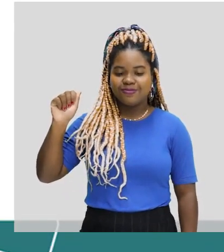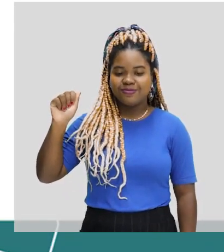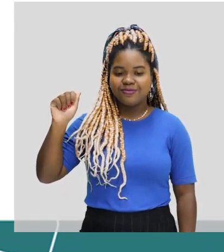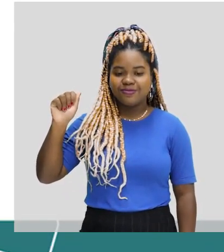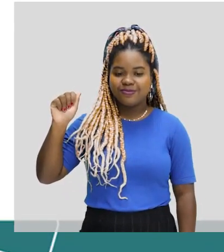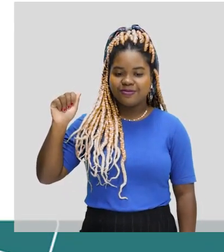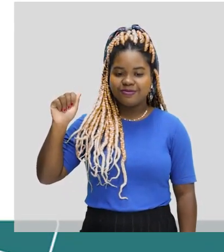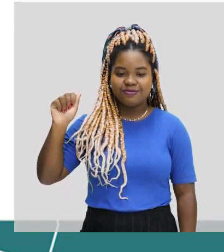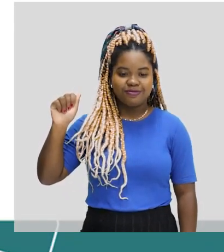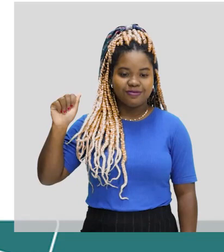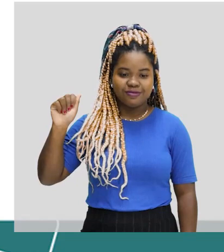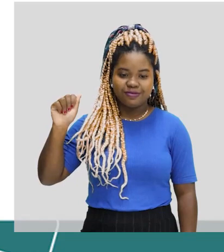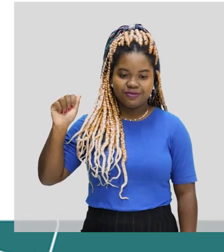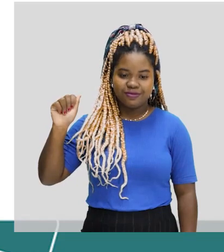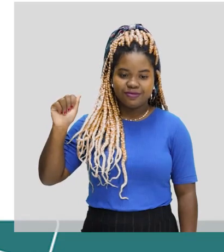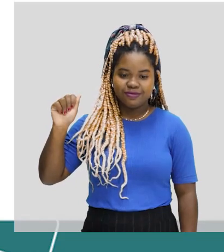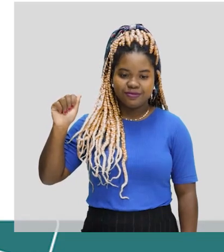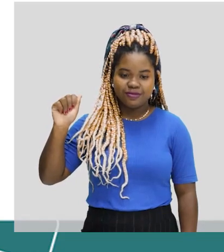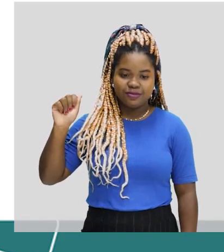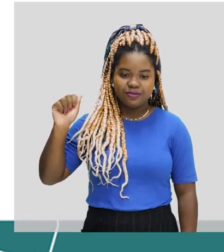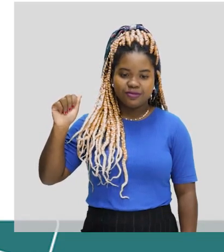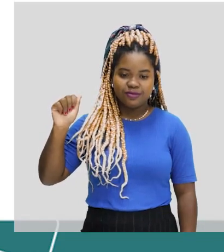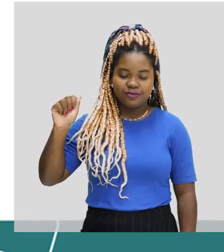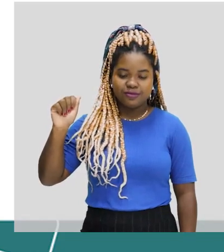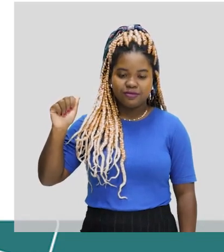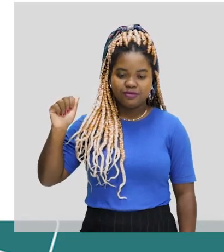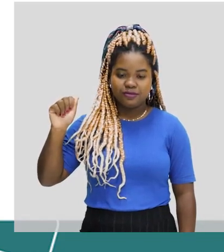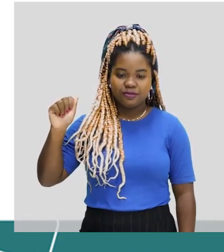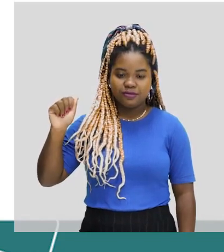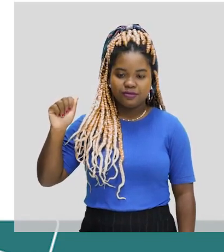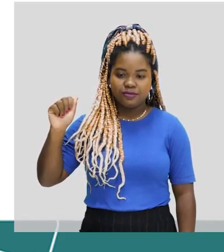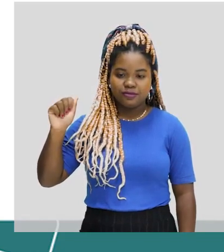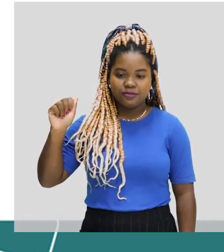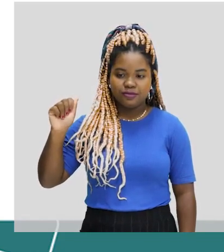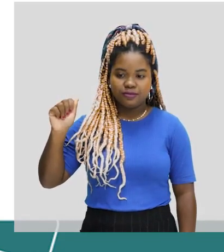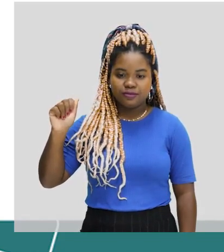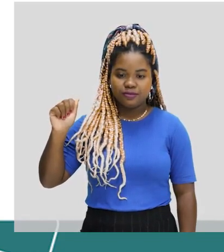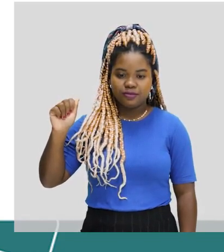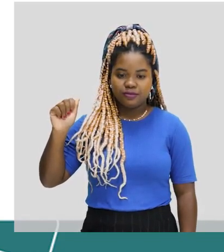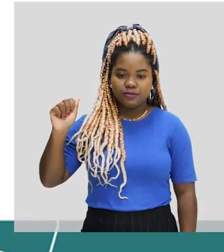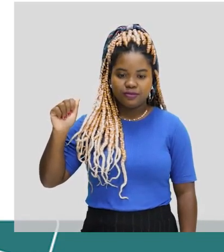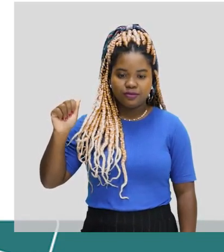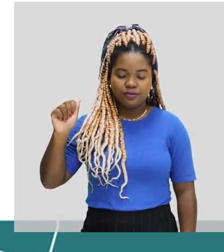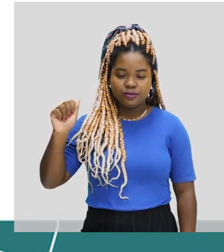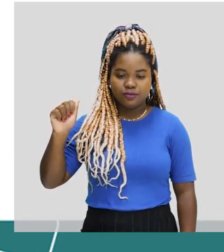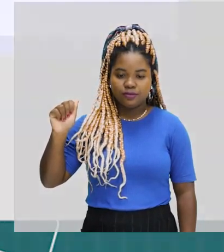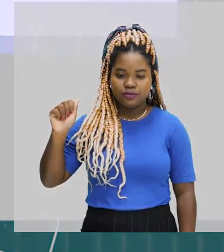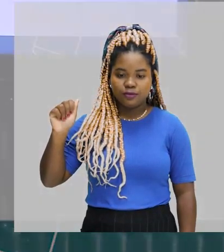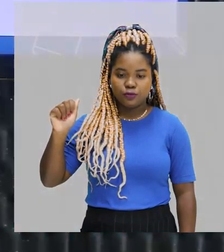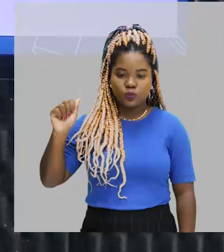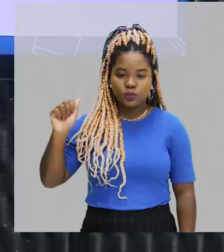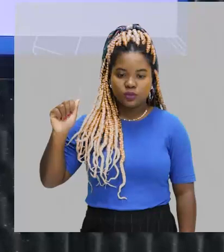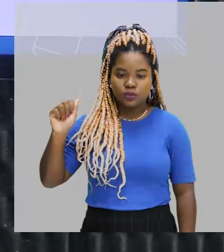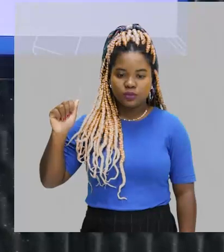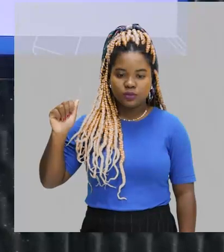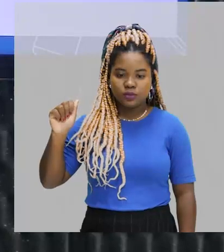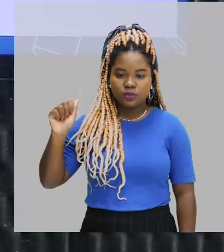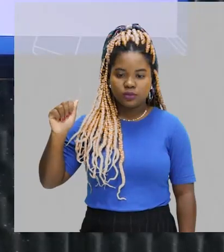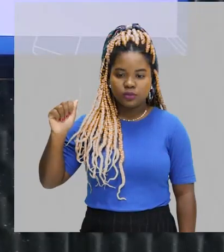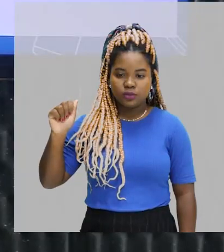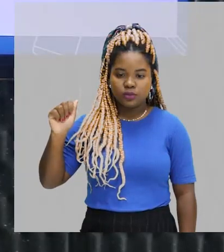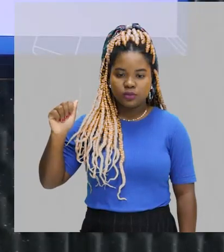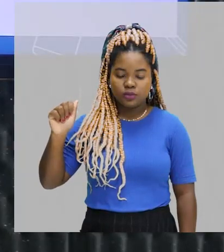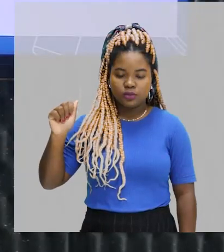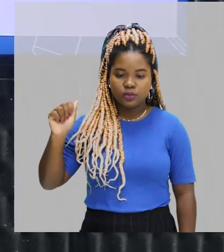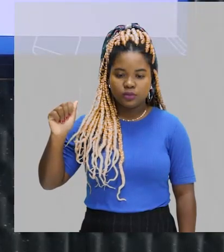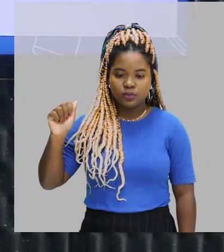você não precisa se incomodar, né? Incomodar-se com a elaboração dos